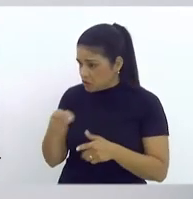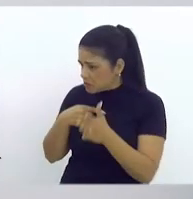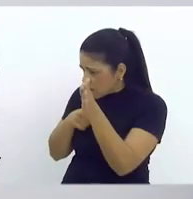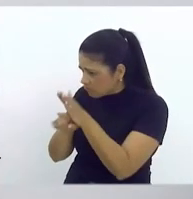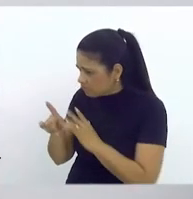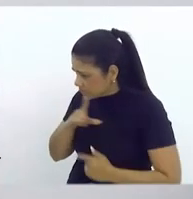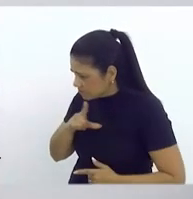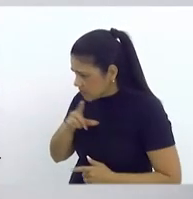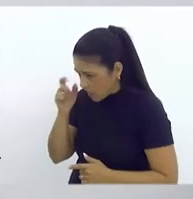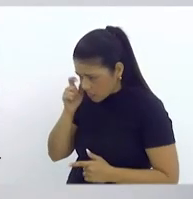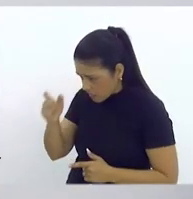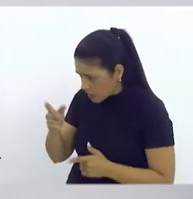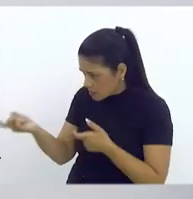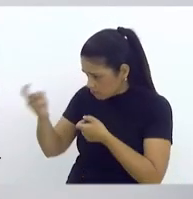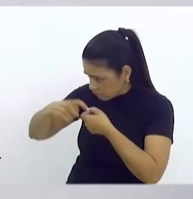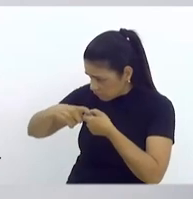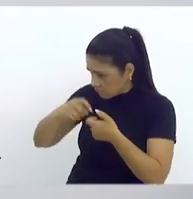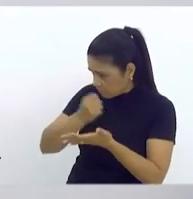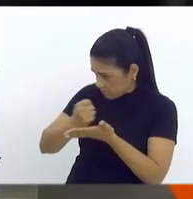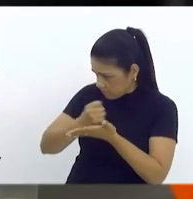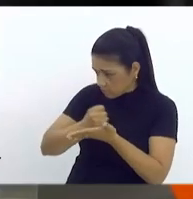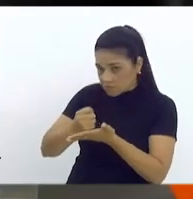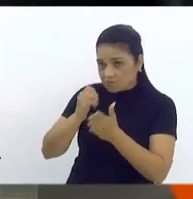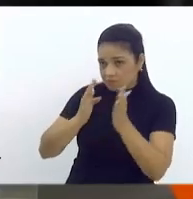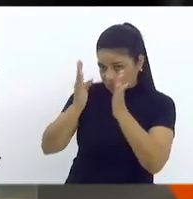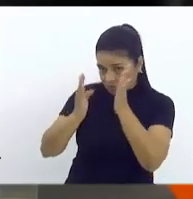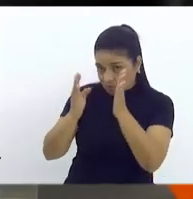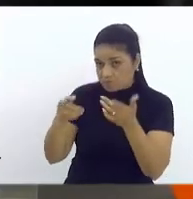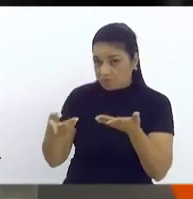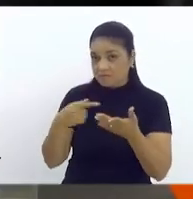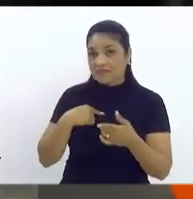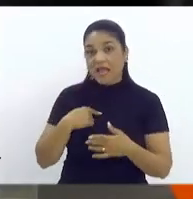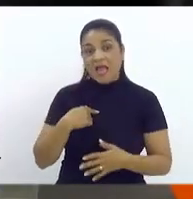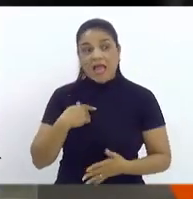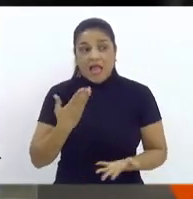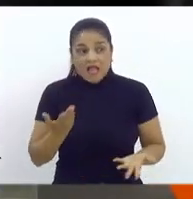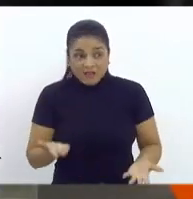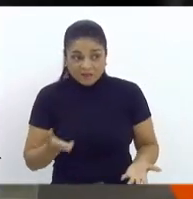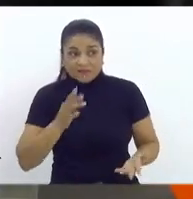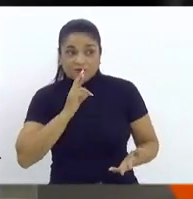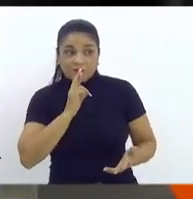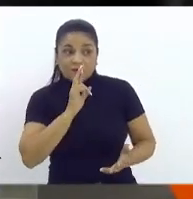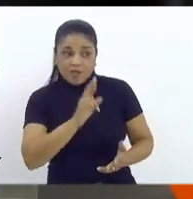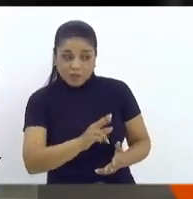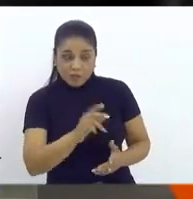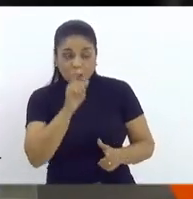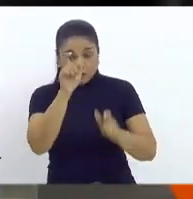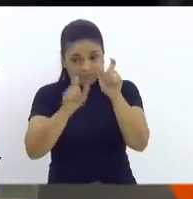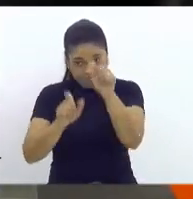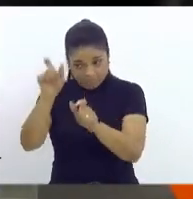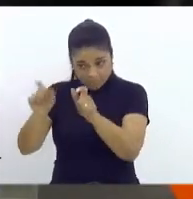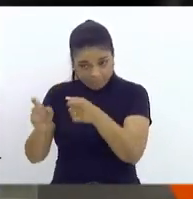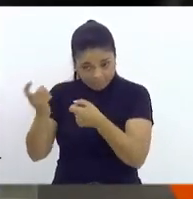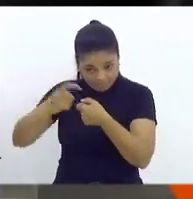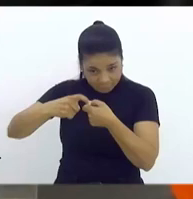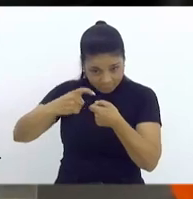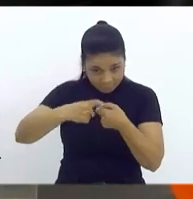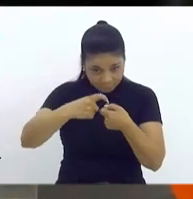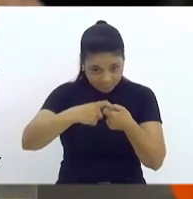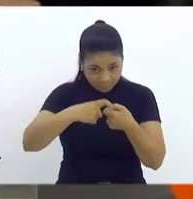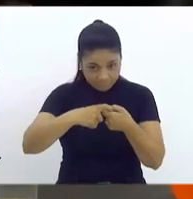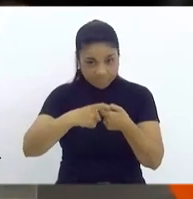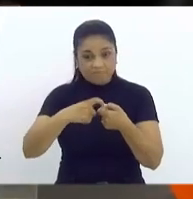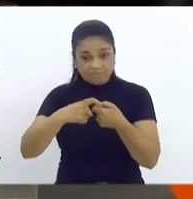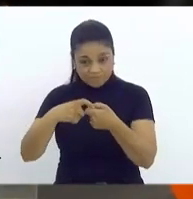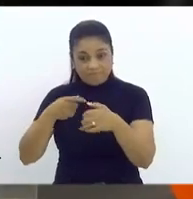se haverá interesse em renovar a concessão. Essa é uma resposta assim, de acionista, né? Que é claro que tem que ser definida no,